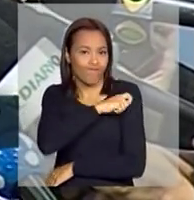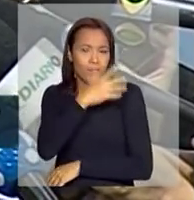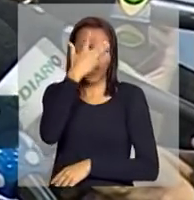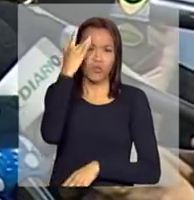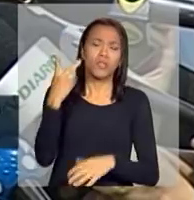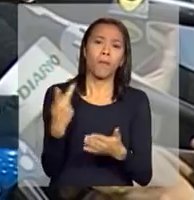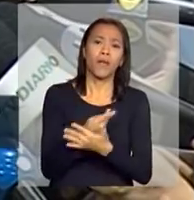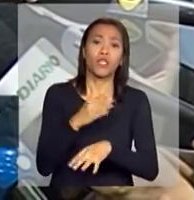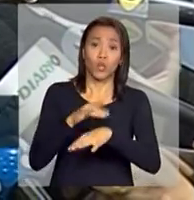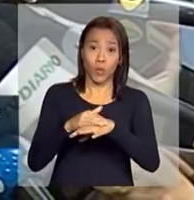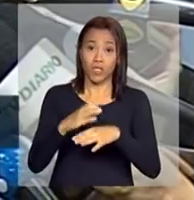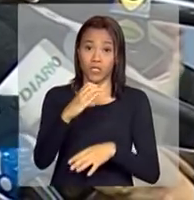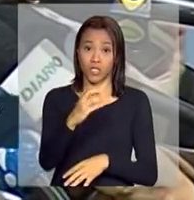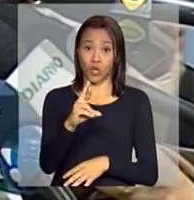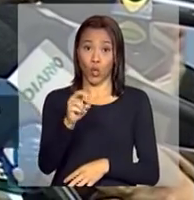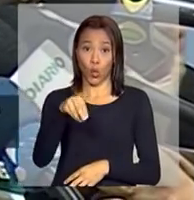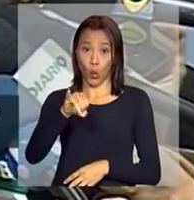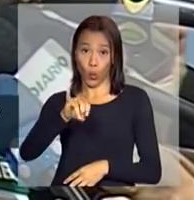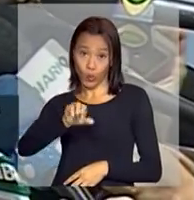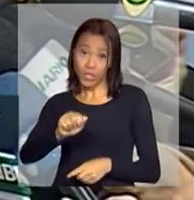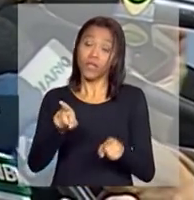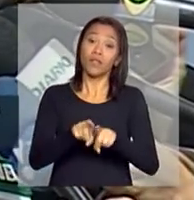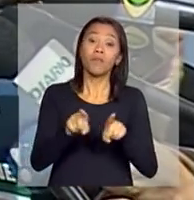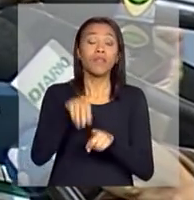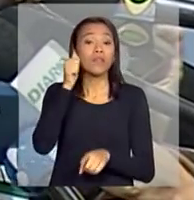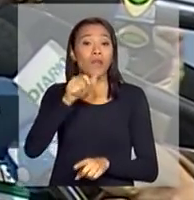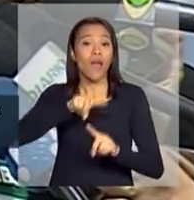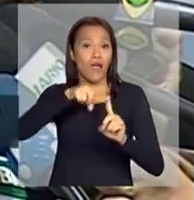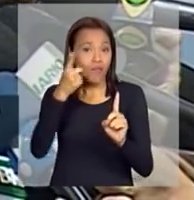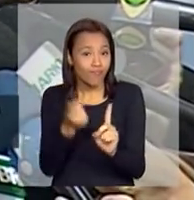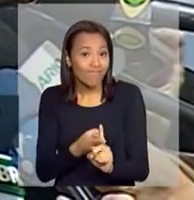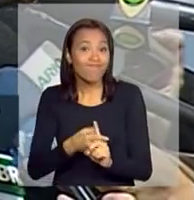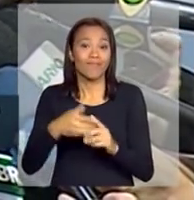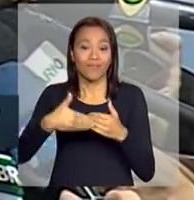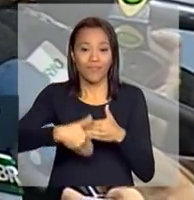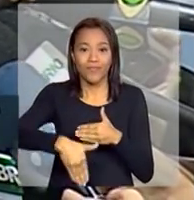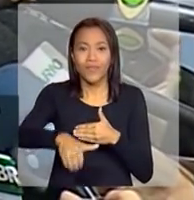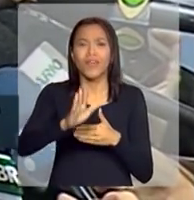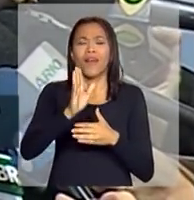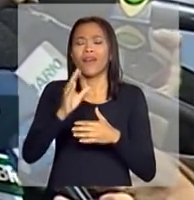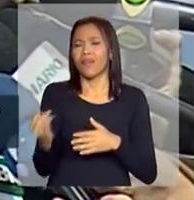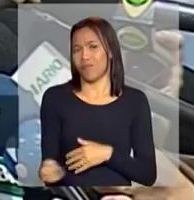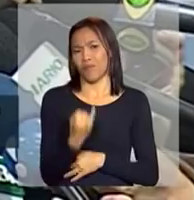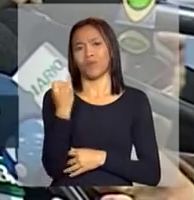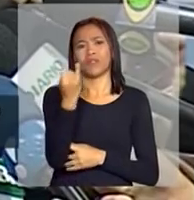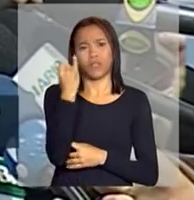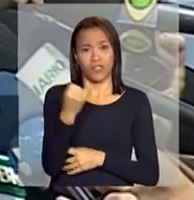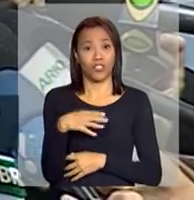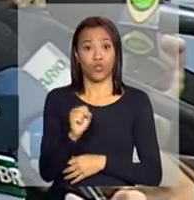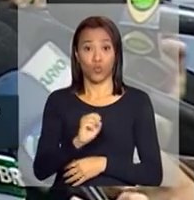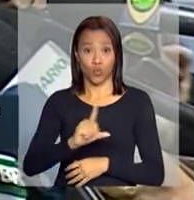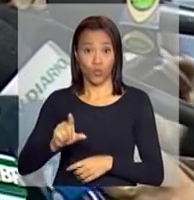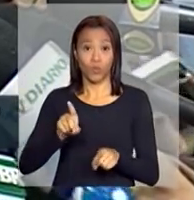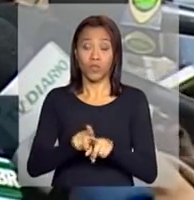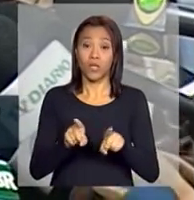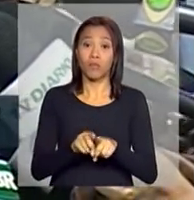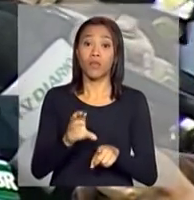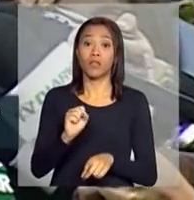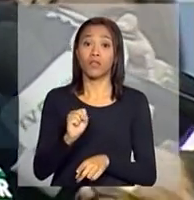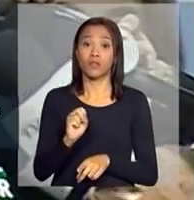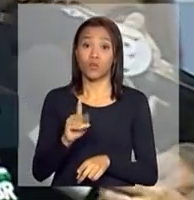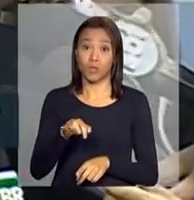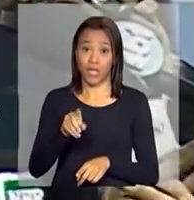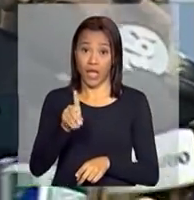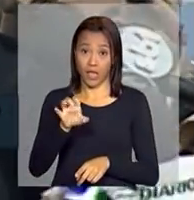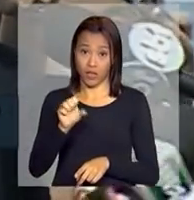doenças crônicas, busca ativa das gestantes, das puérperas, é fundamental, sobretudo no sudeste e no sul do país.